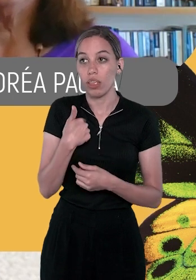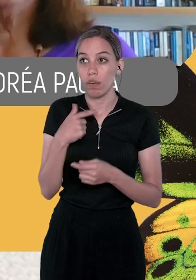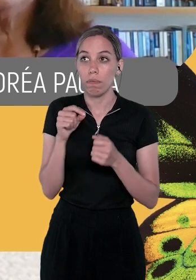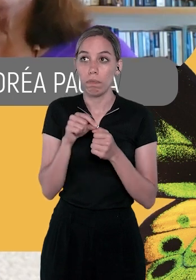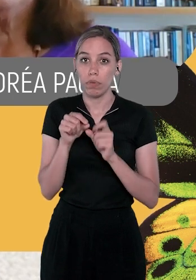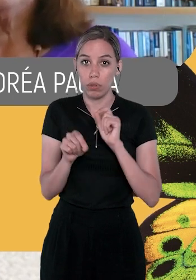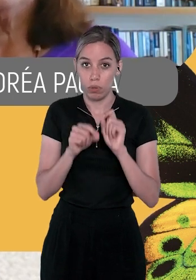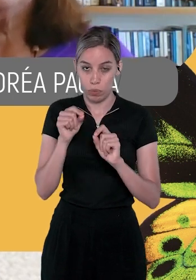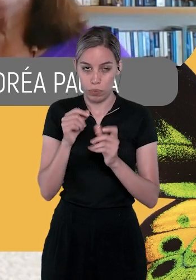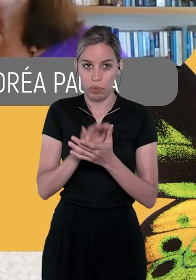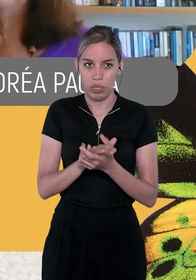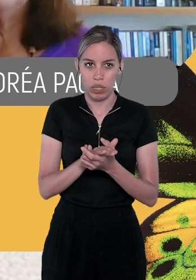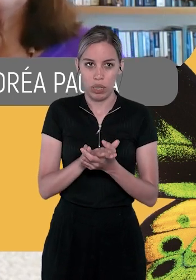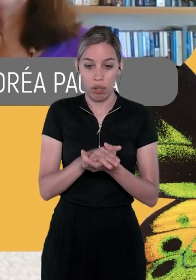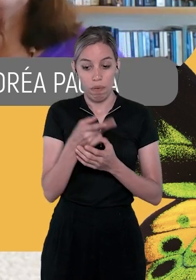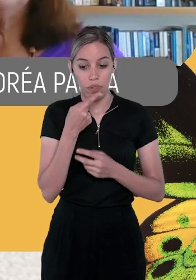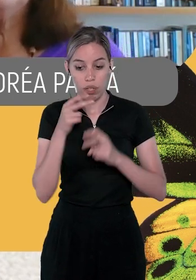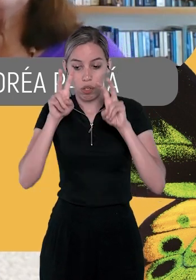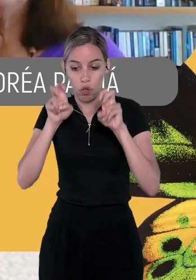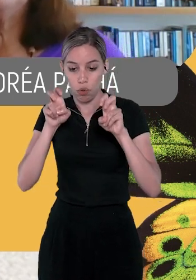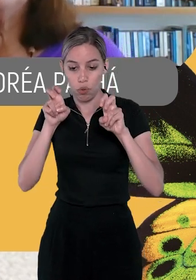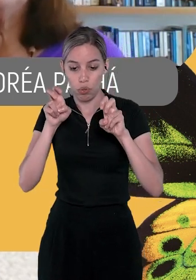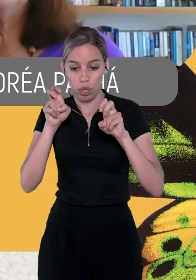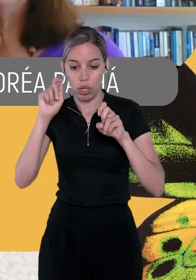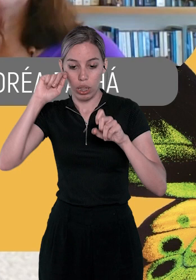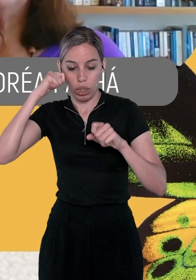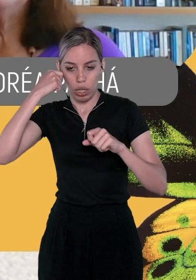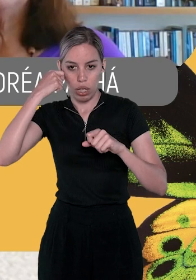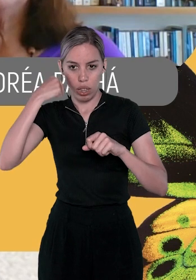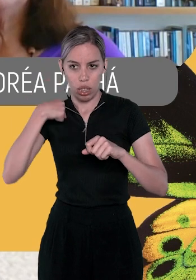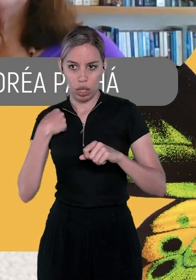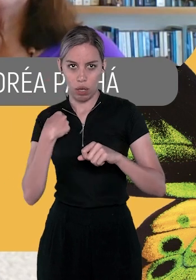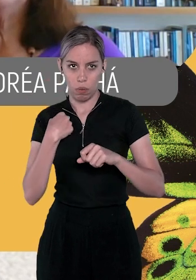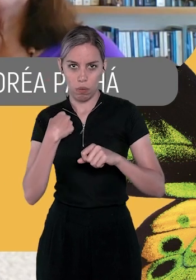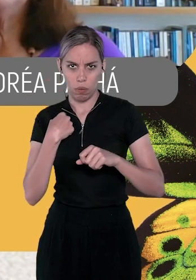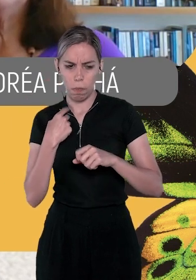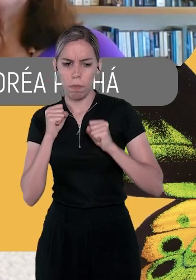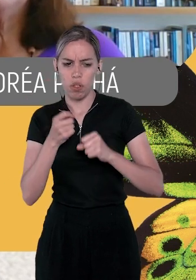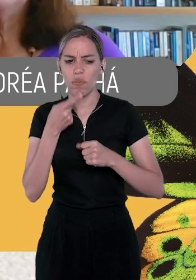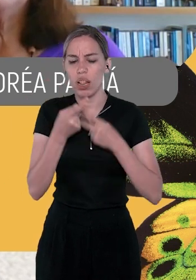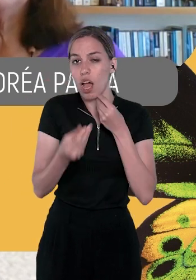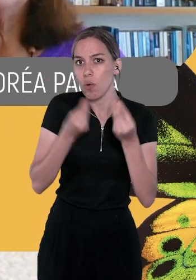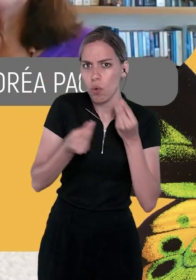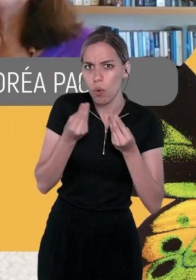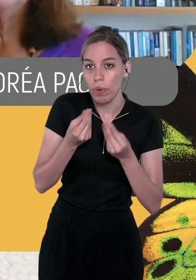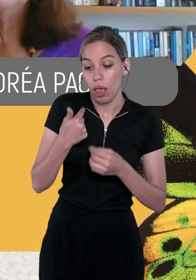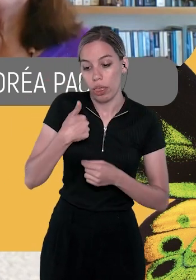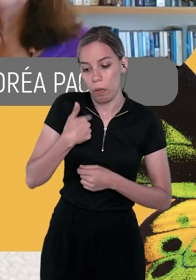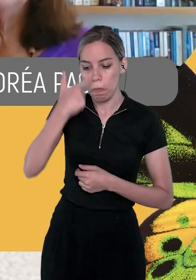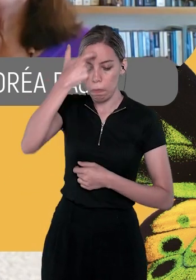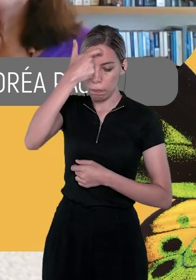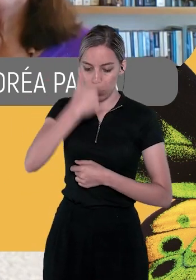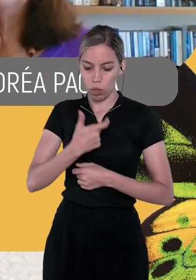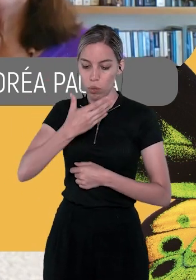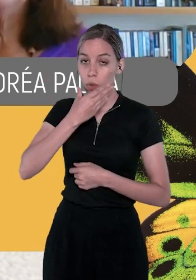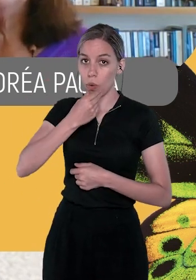eu vou escrever sobre os negros do meu lugar de fala. Qual é o meu lugar de fala? Homem branco. Então, assim, mesmo que eu não tenha nascido